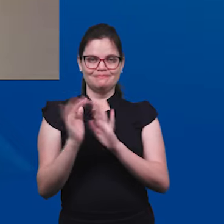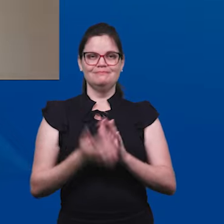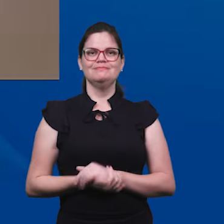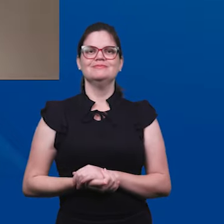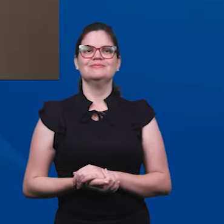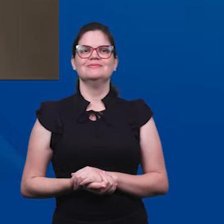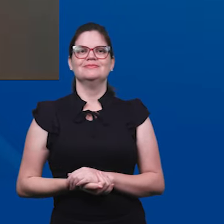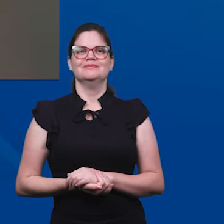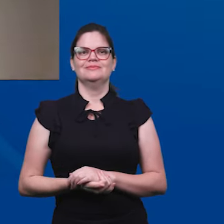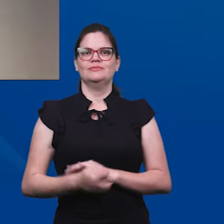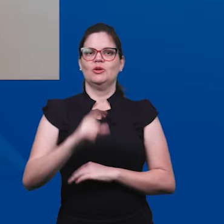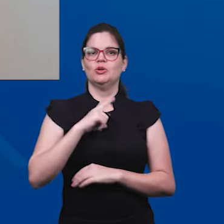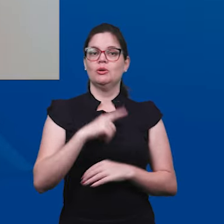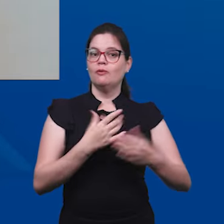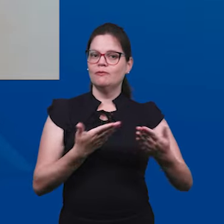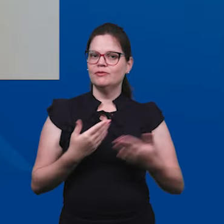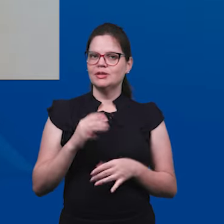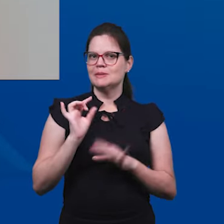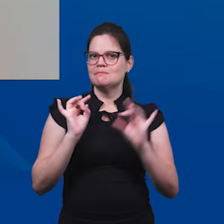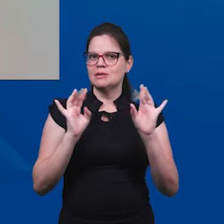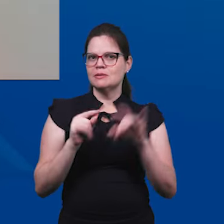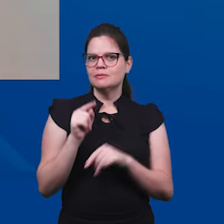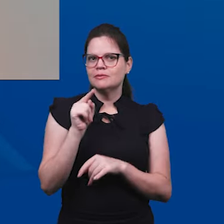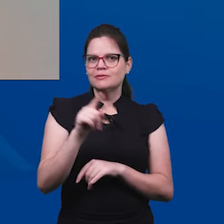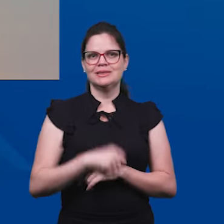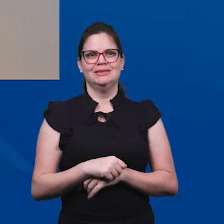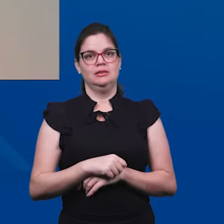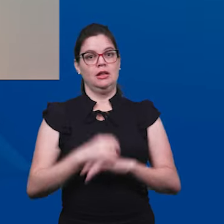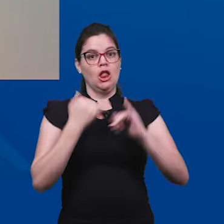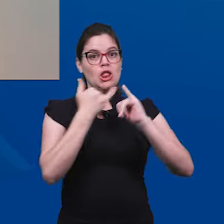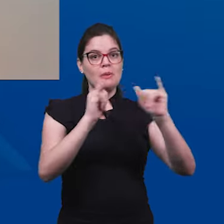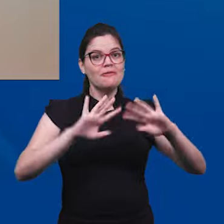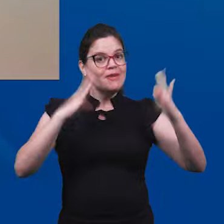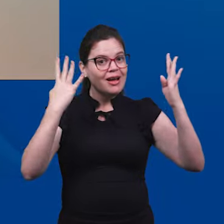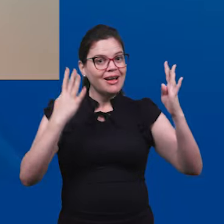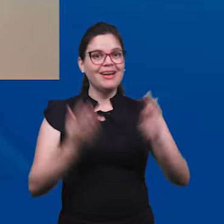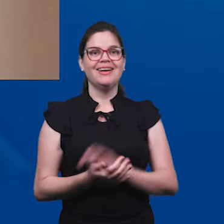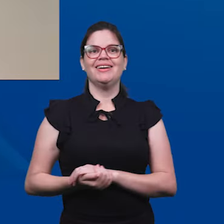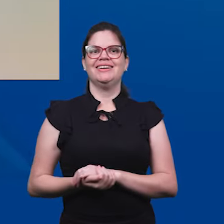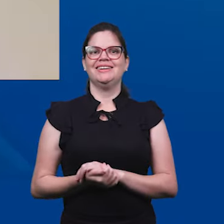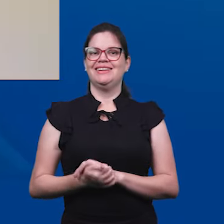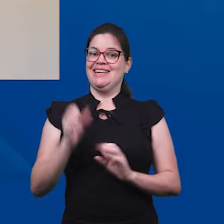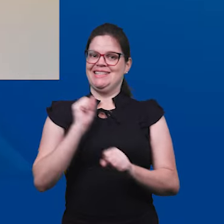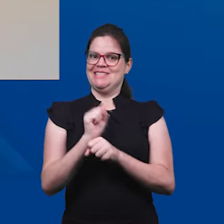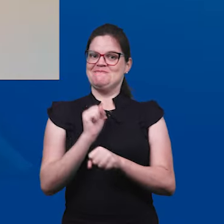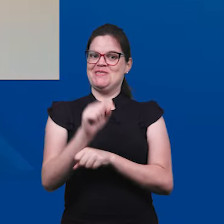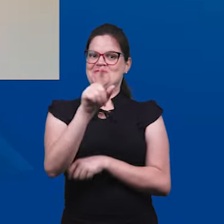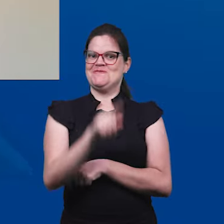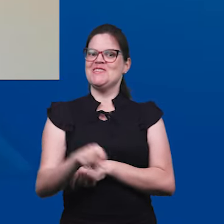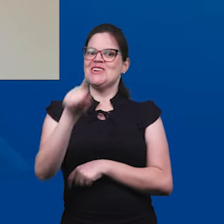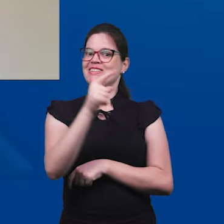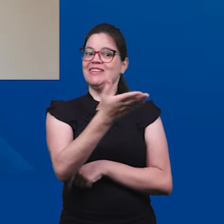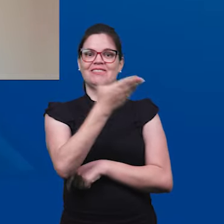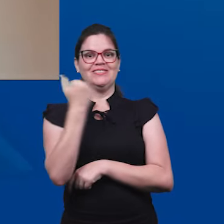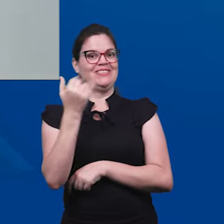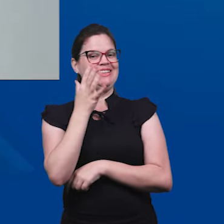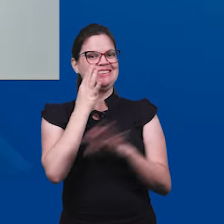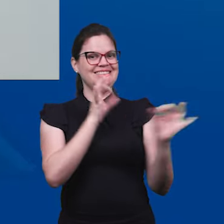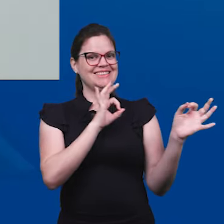da TV! Esperamos por você! Dia 1º